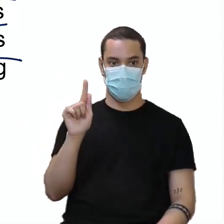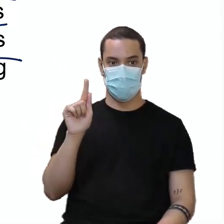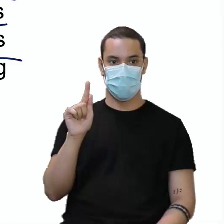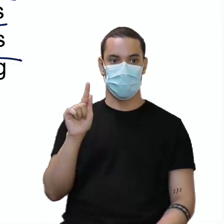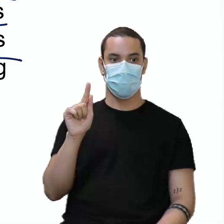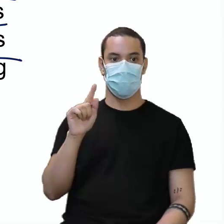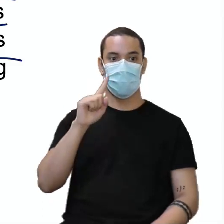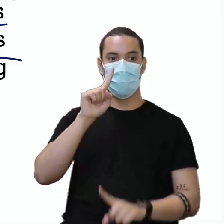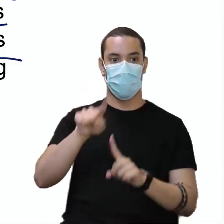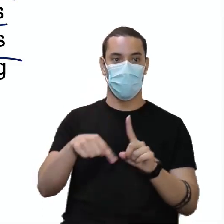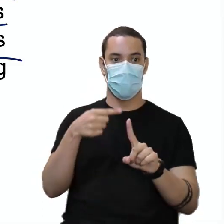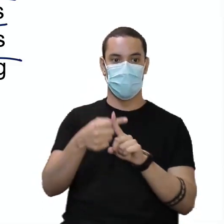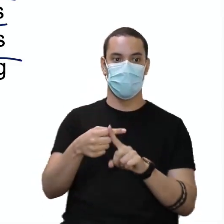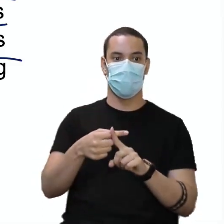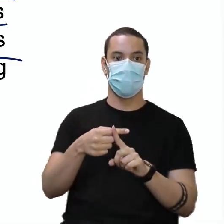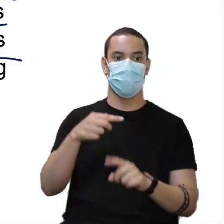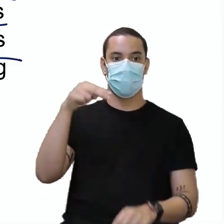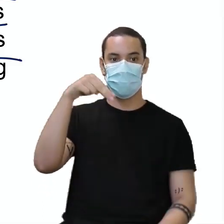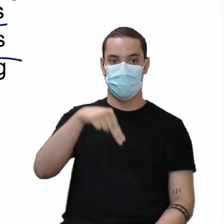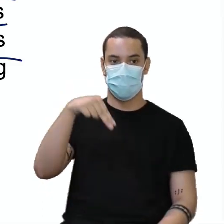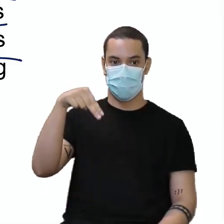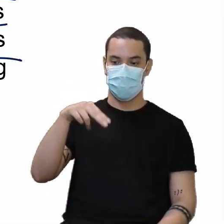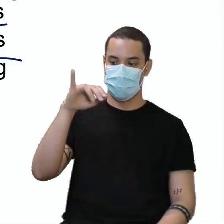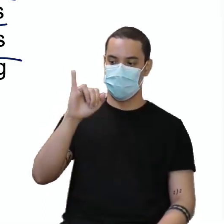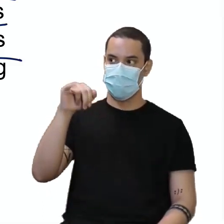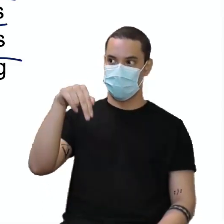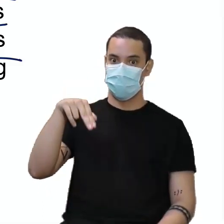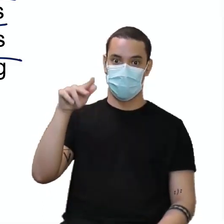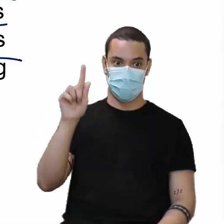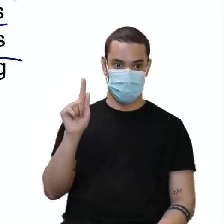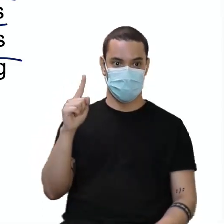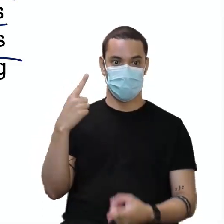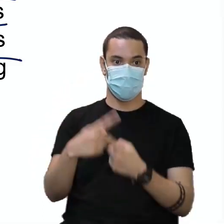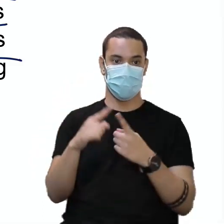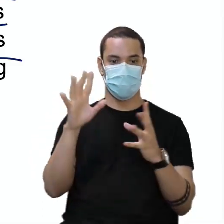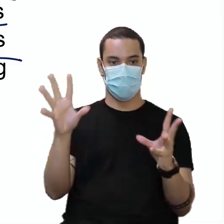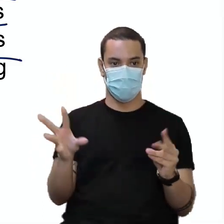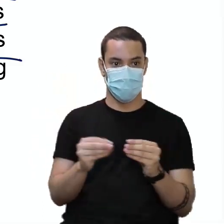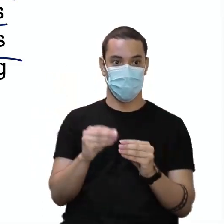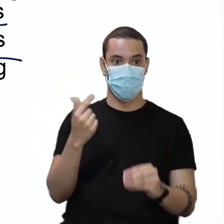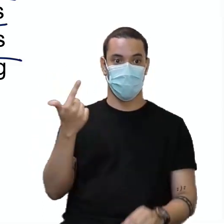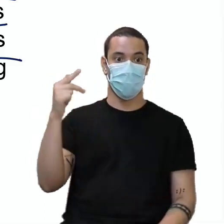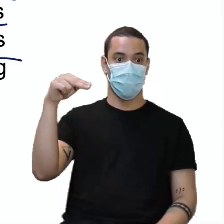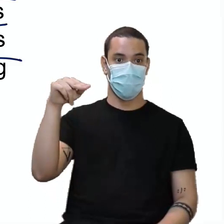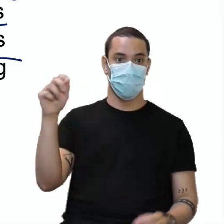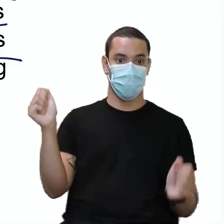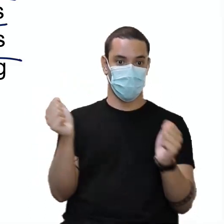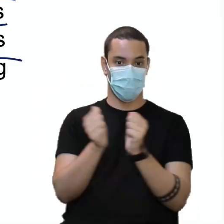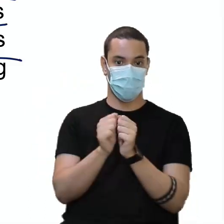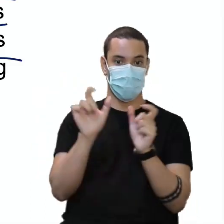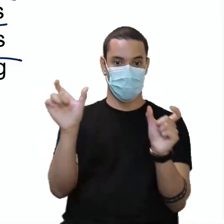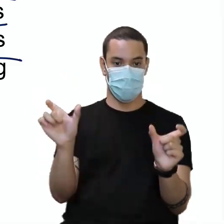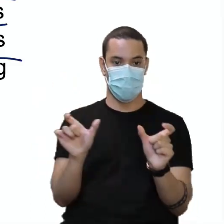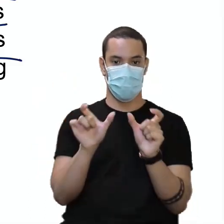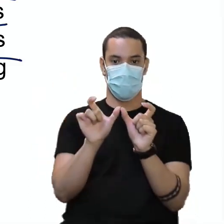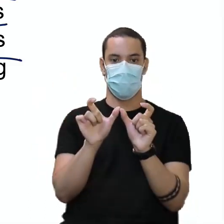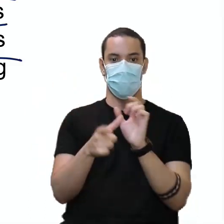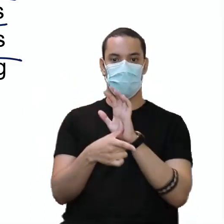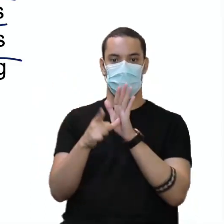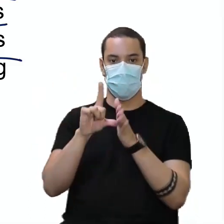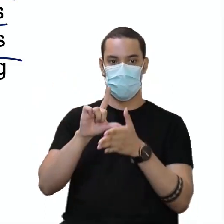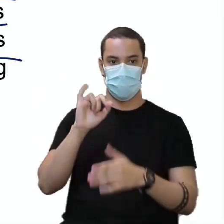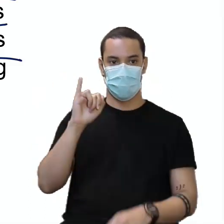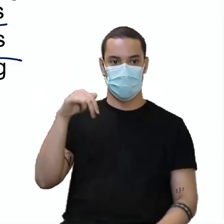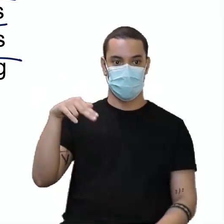running. Por que aumentou tanto a palavra? Porque eu acrescentei um próximo N nessa palavra antes de colocar o ing.